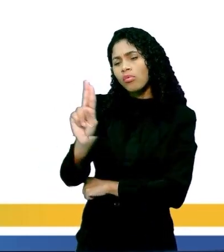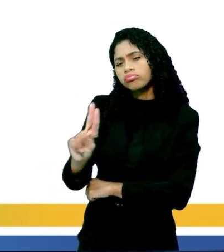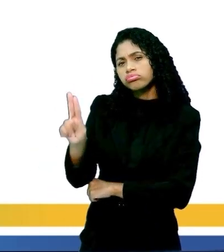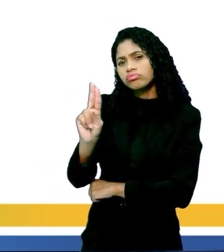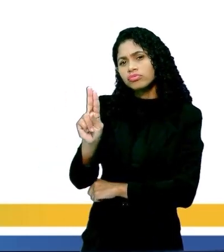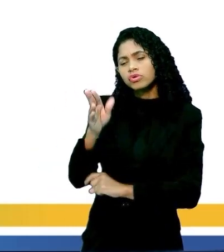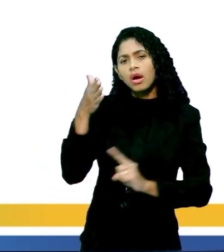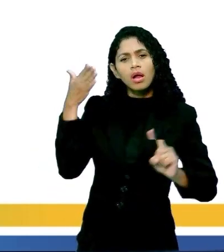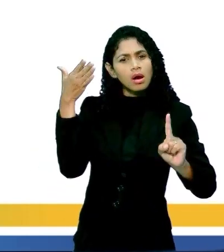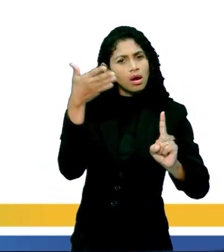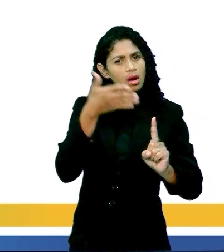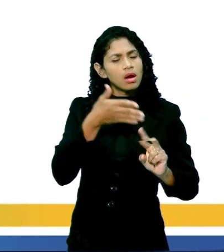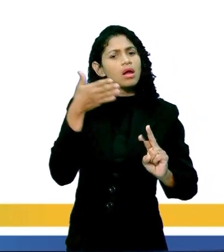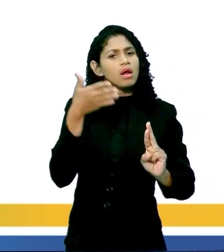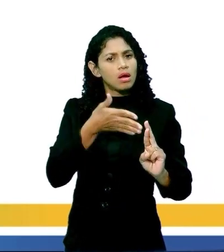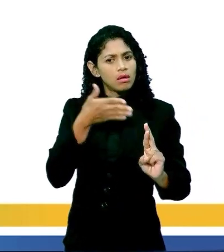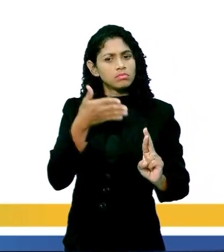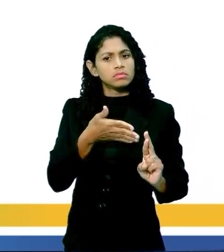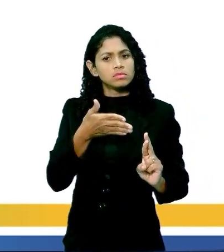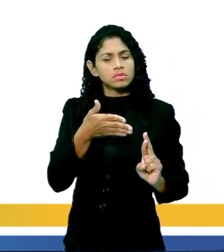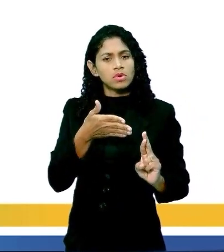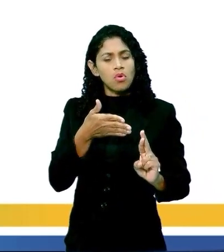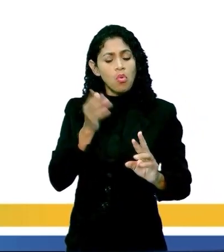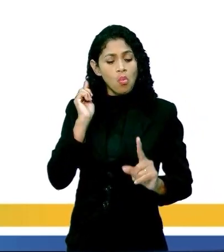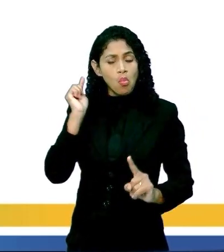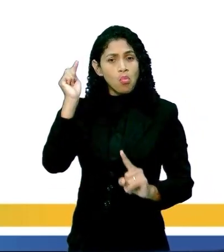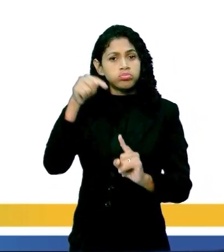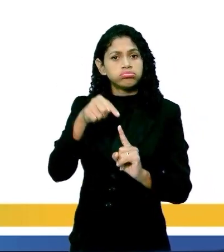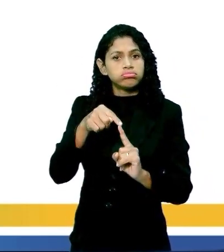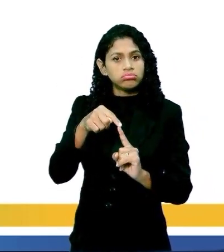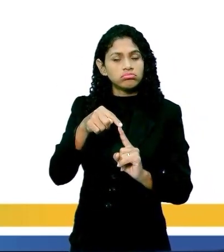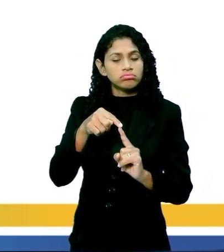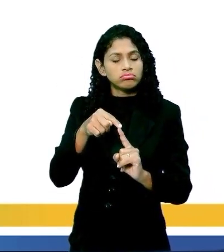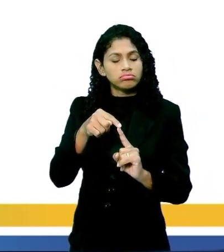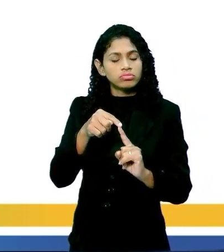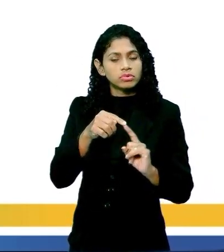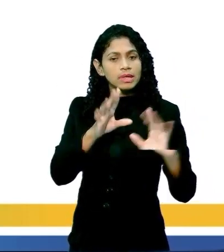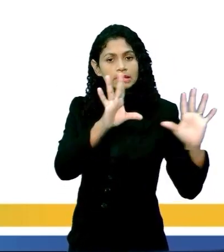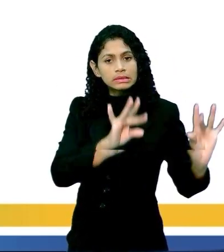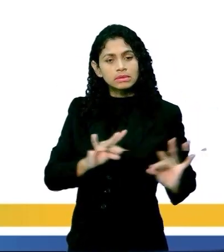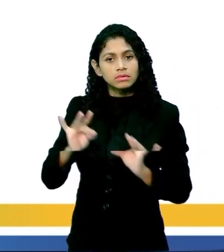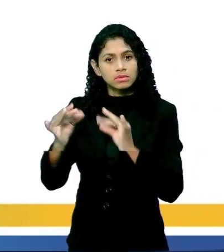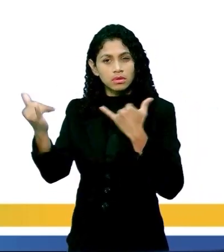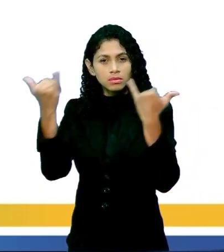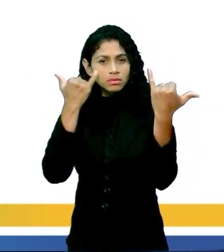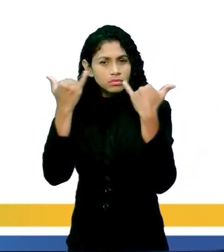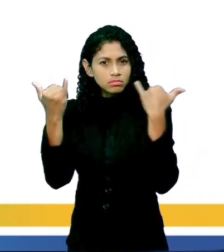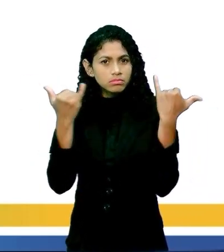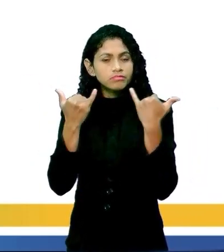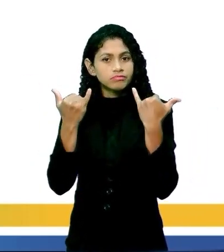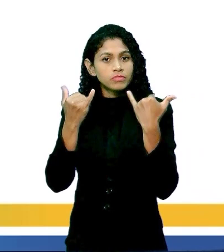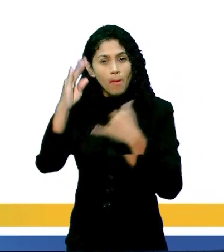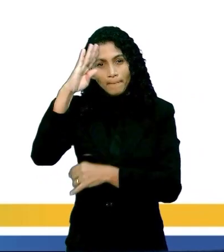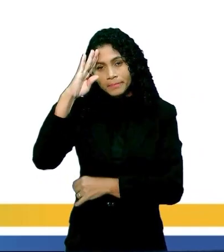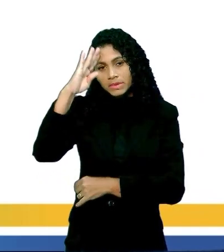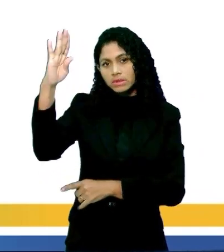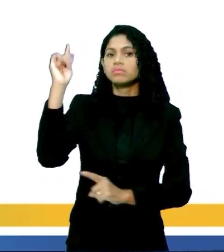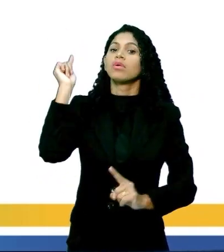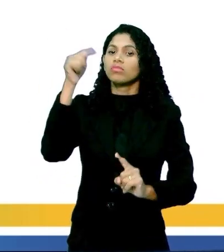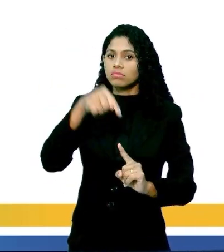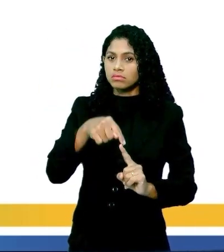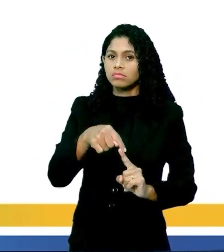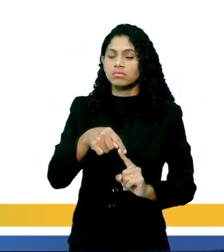tem a ver com utilidade. Então, meu foco é trazer a informação, tá? Fornecer uma informação, é o meu principal